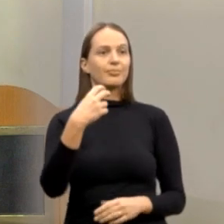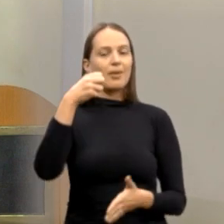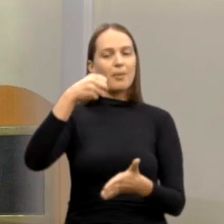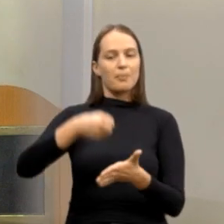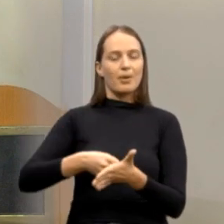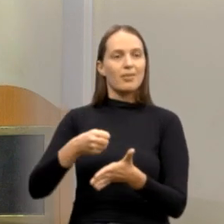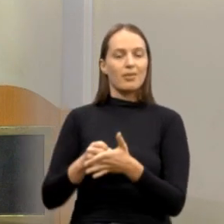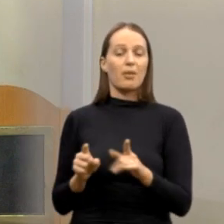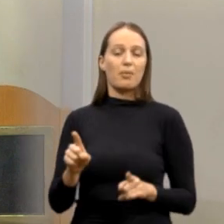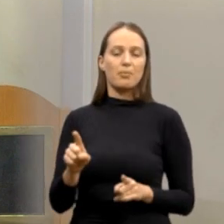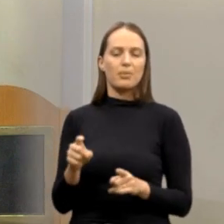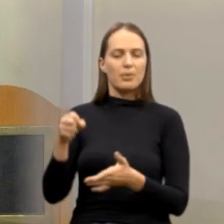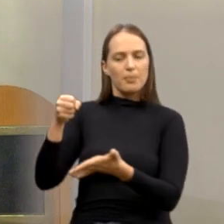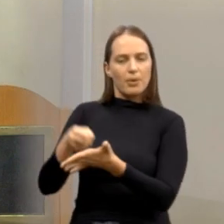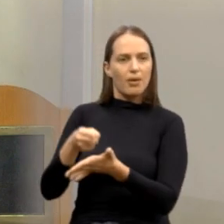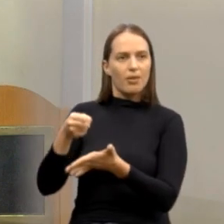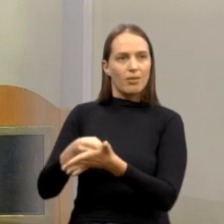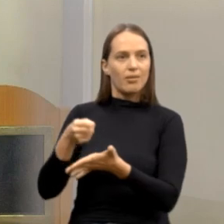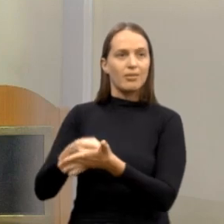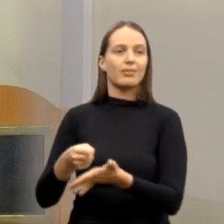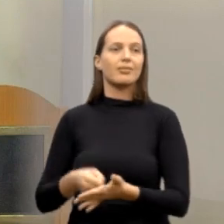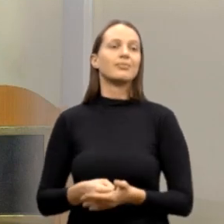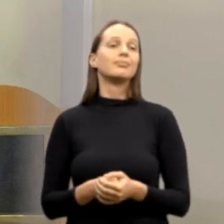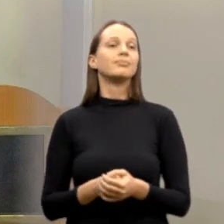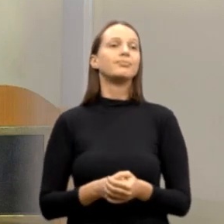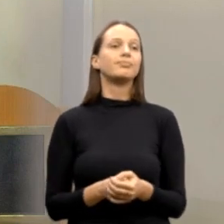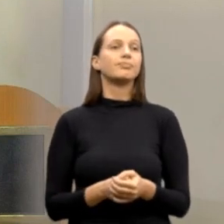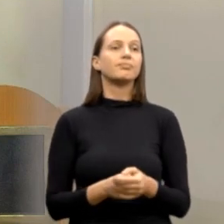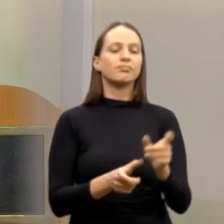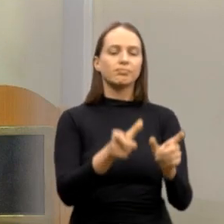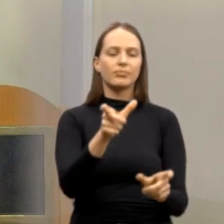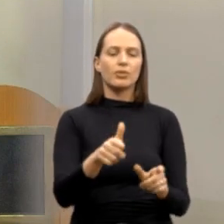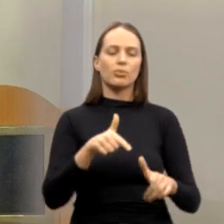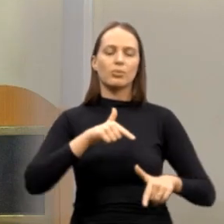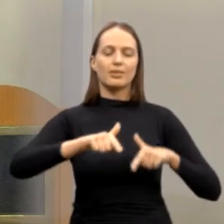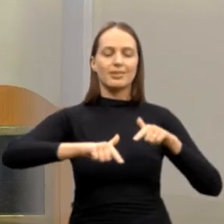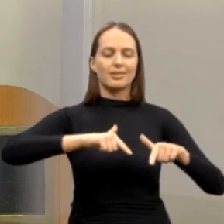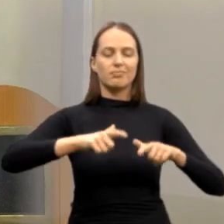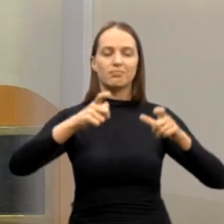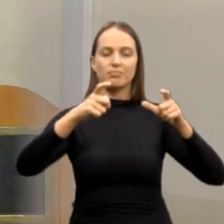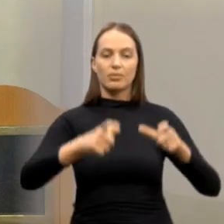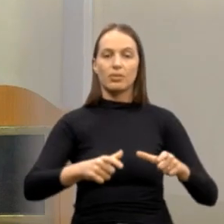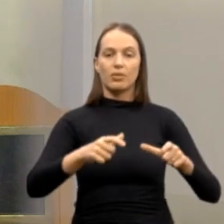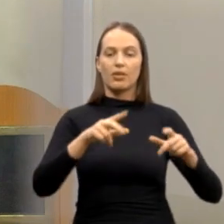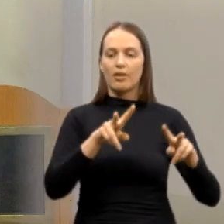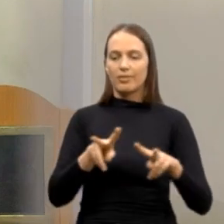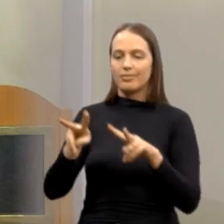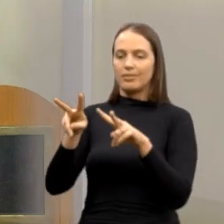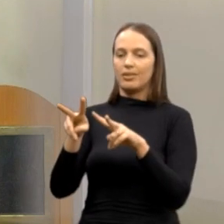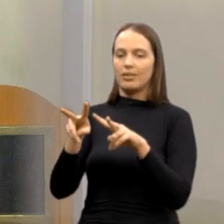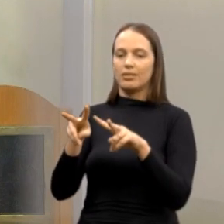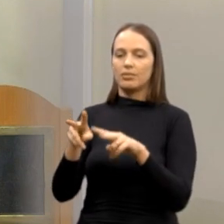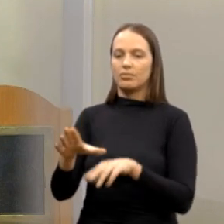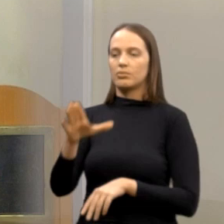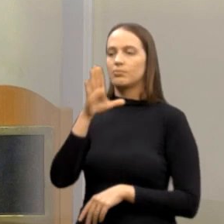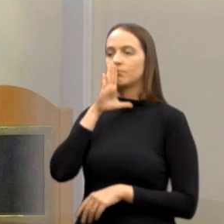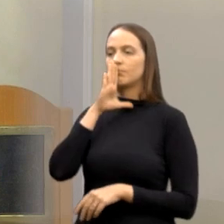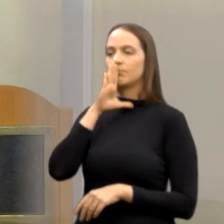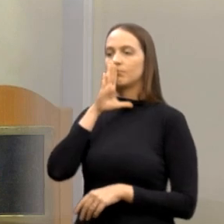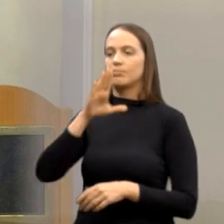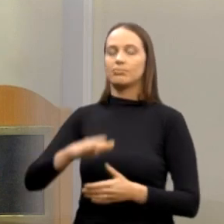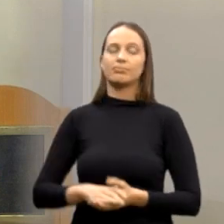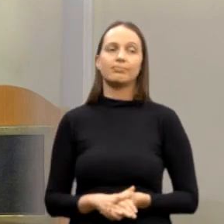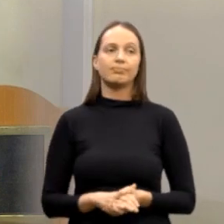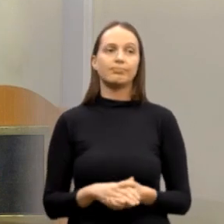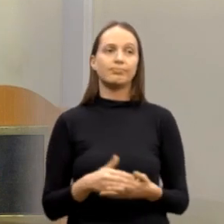um pouco meu primo pessoas que trabalha que trabalham na casa vê mas nada fazem o meu primo durante essa